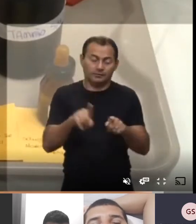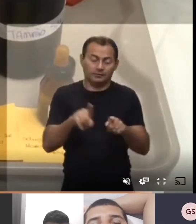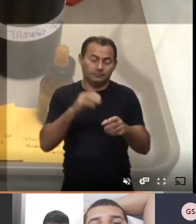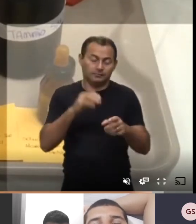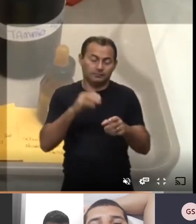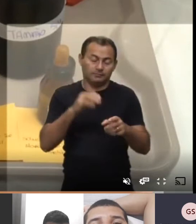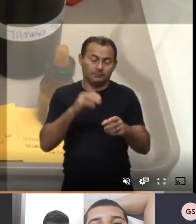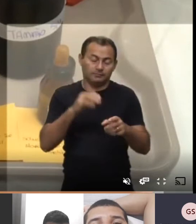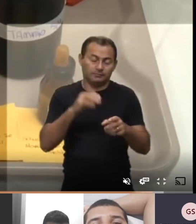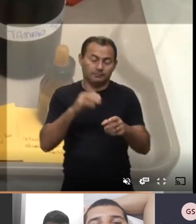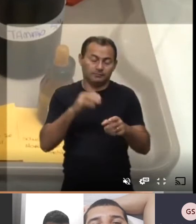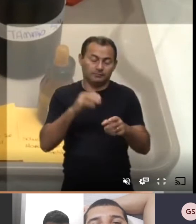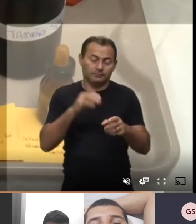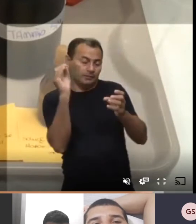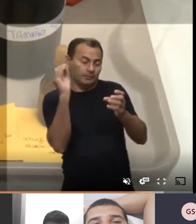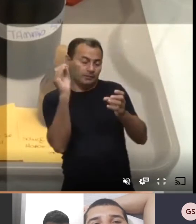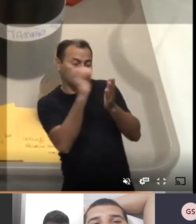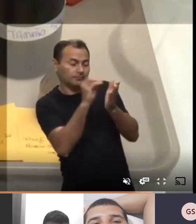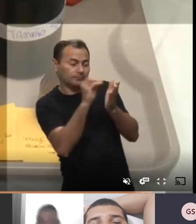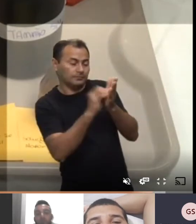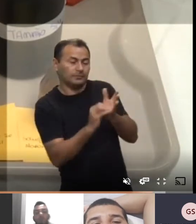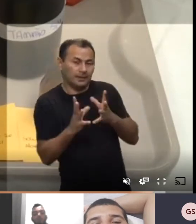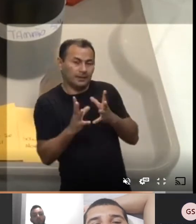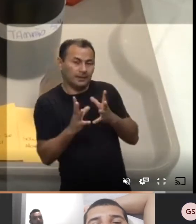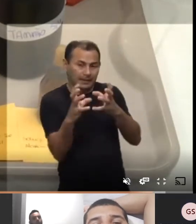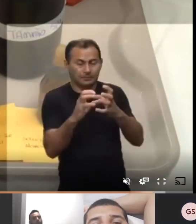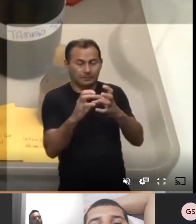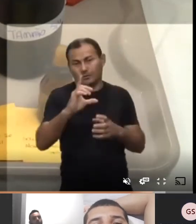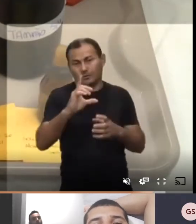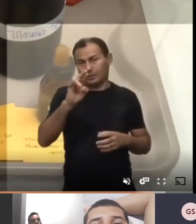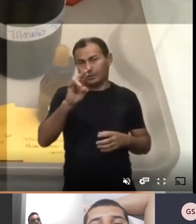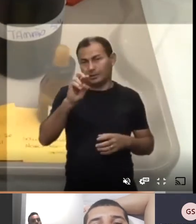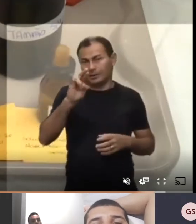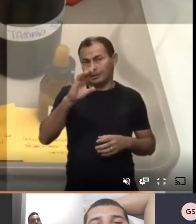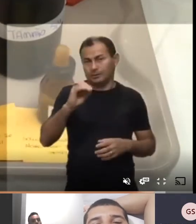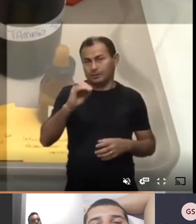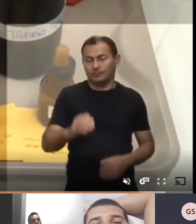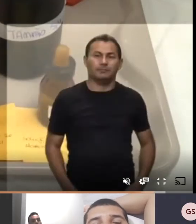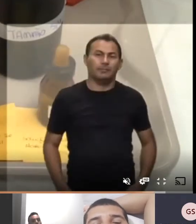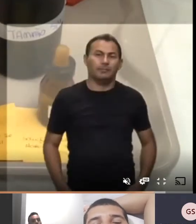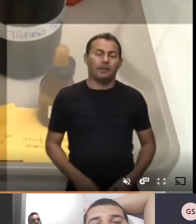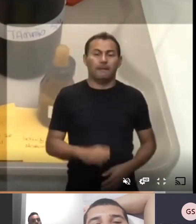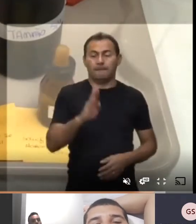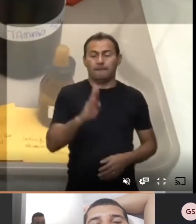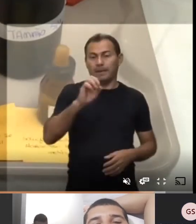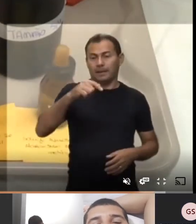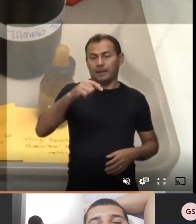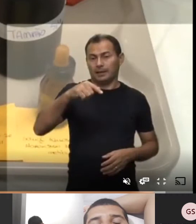agora com ácido clorídrico, colocar na solução B.